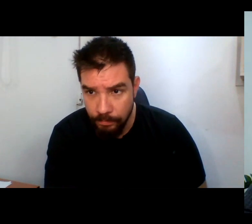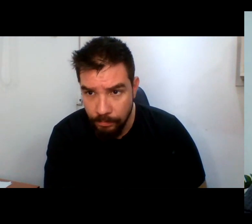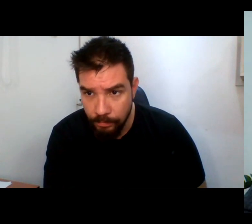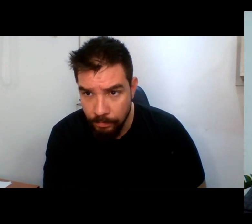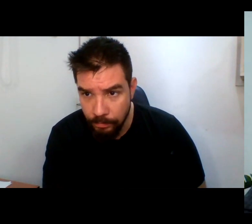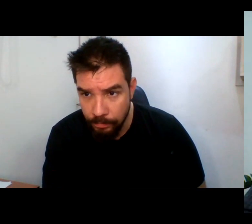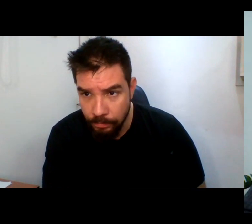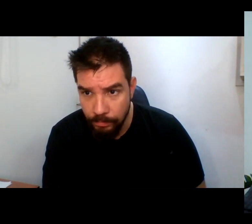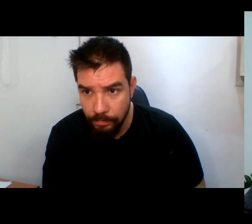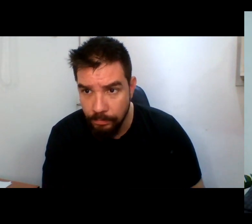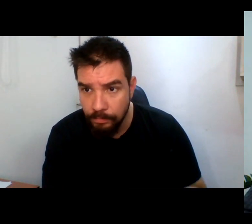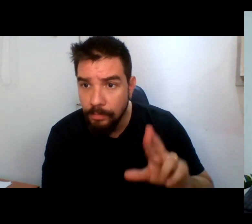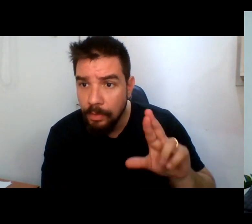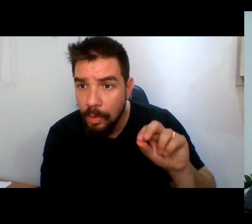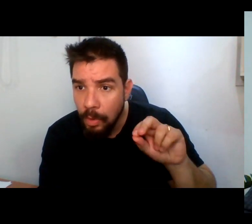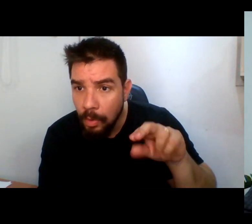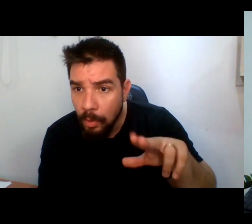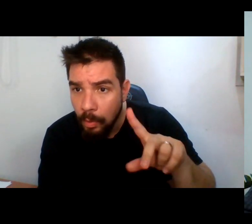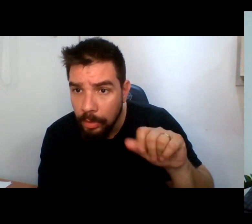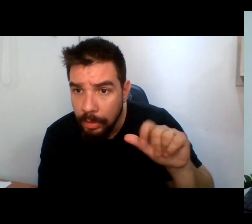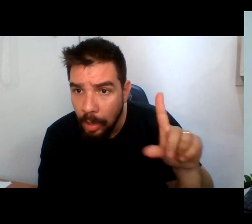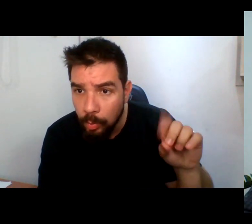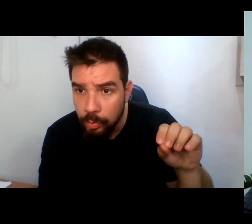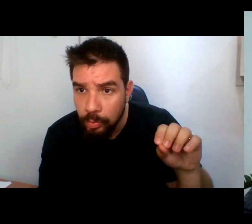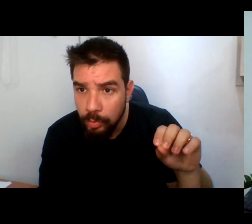O Ronaldo tá com a.